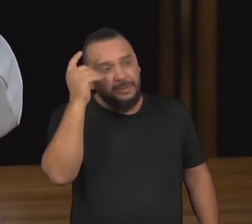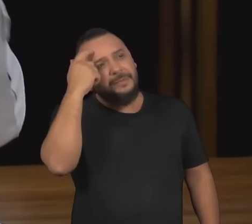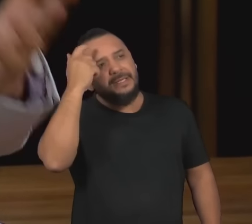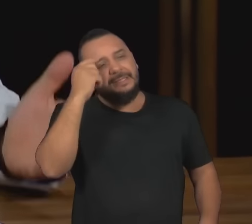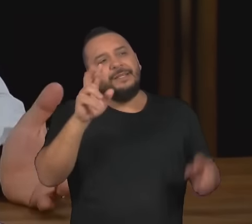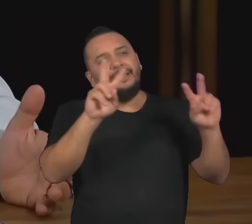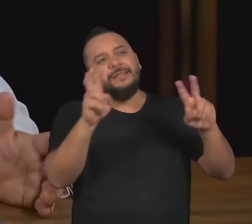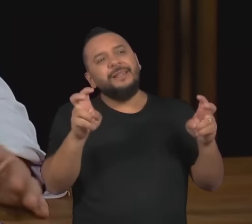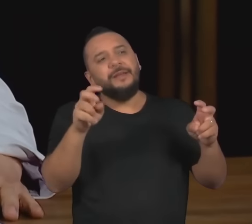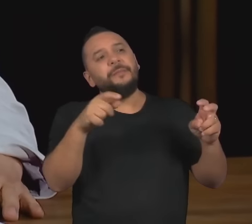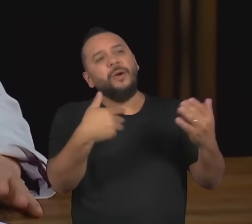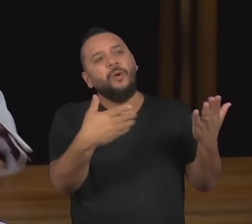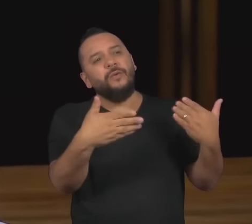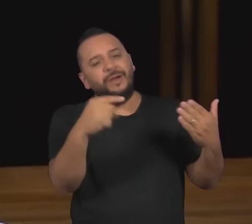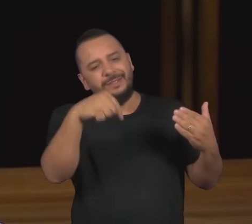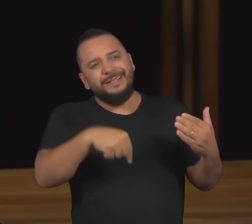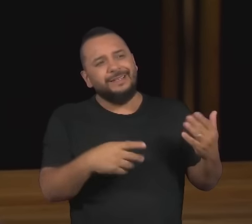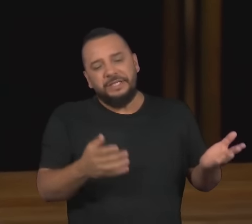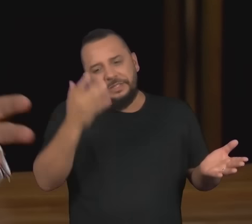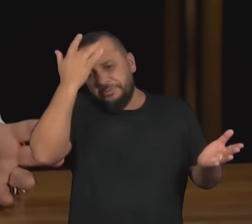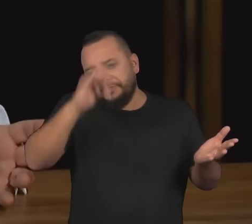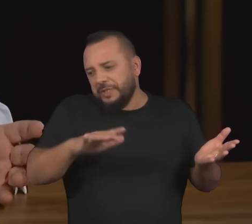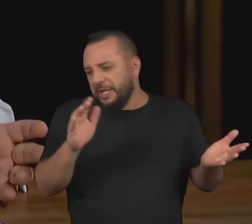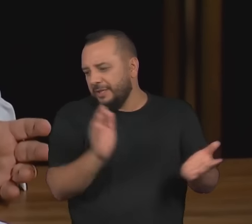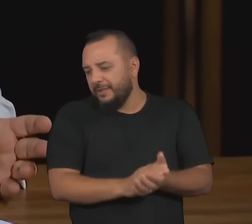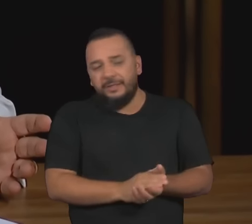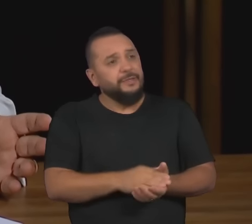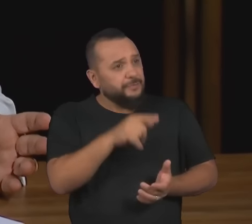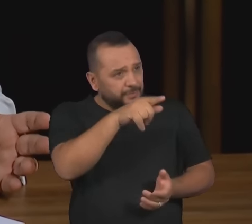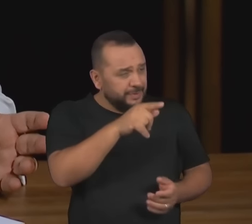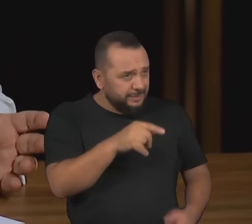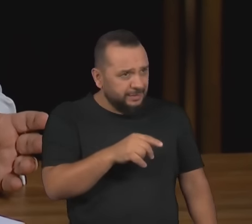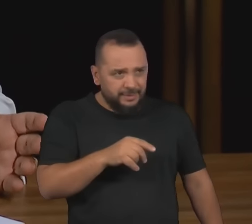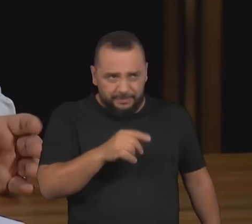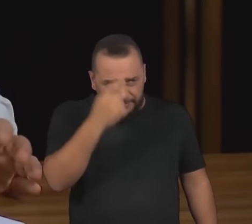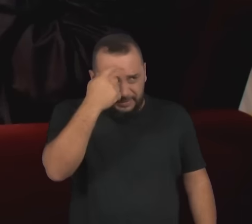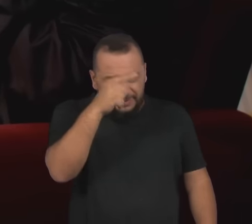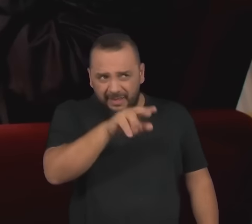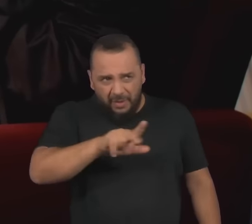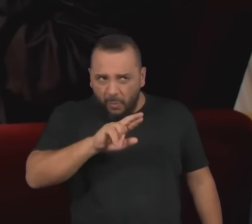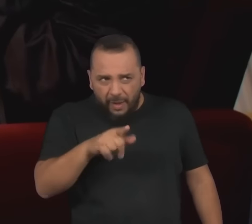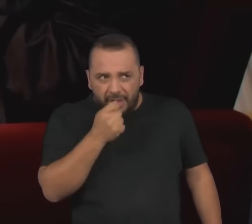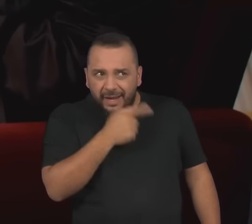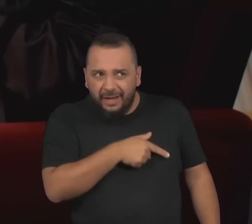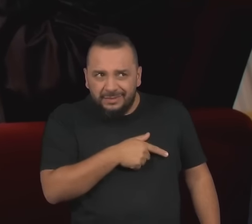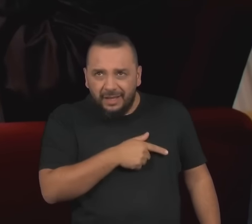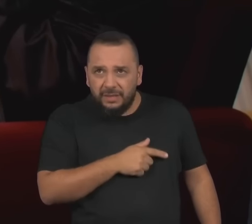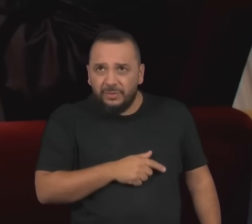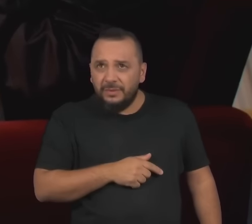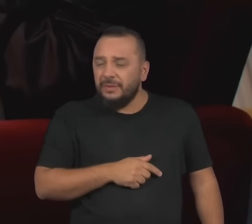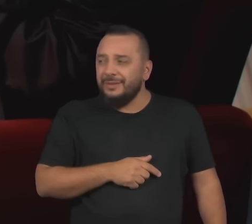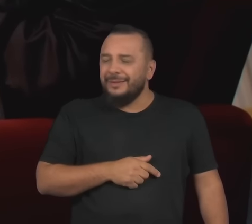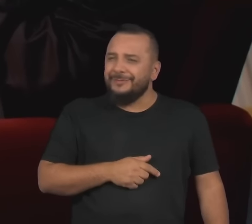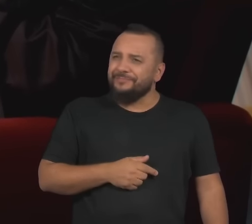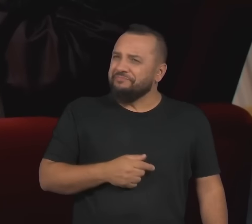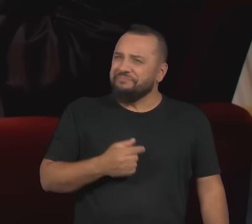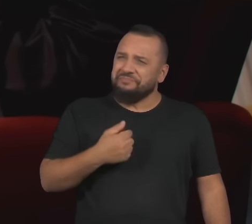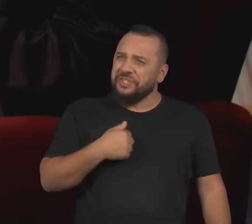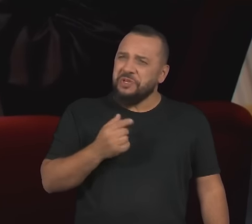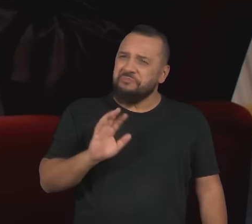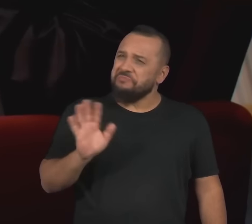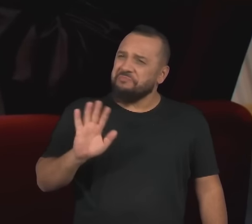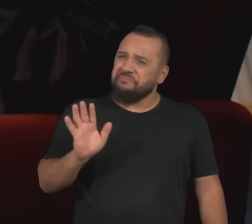tenho a menor ideia. E agora, você não se acha engraçado? Não, eu te confesso, eu não sou. Você